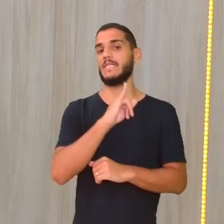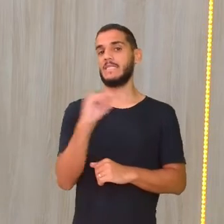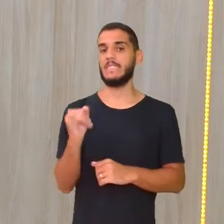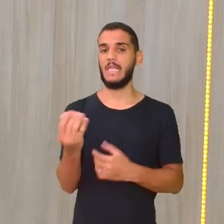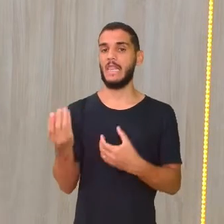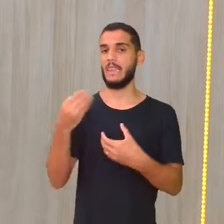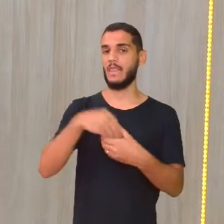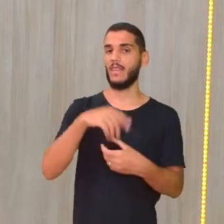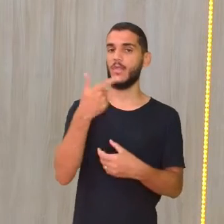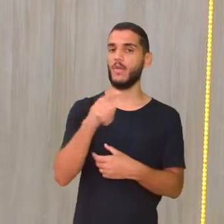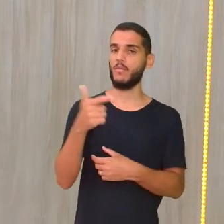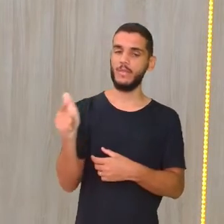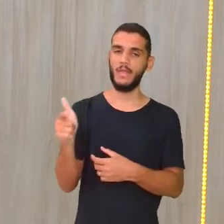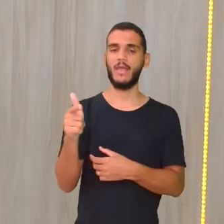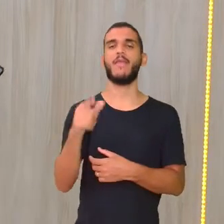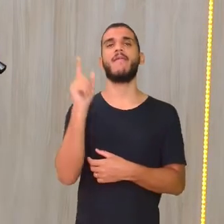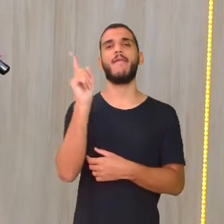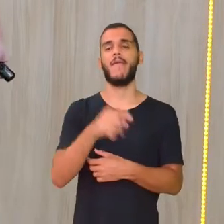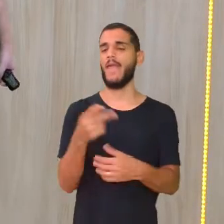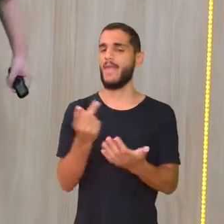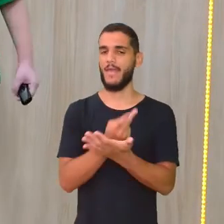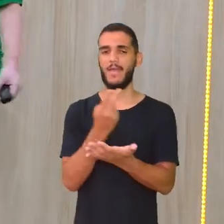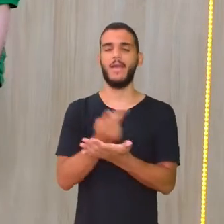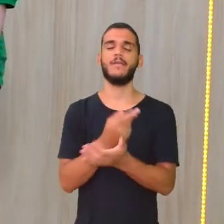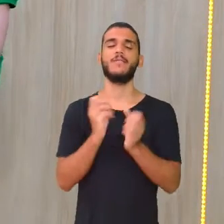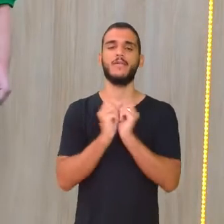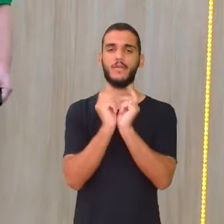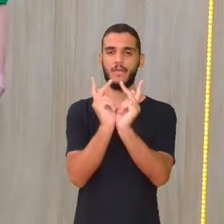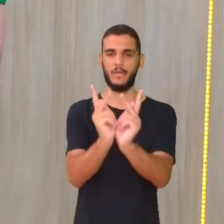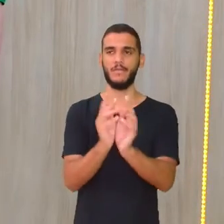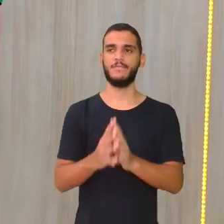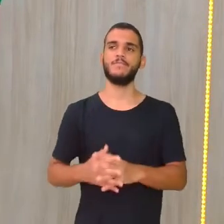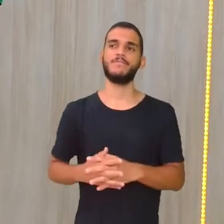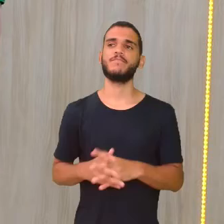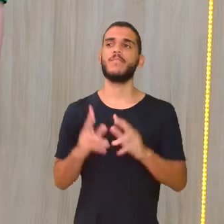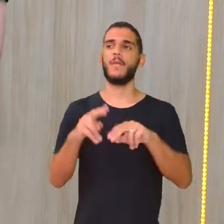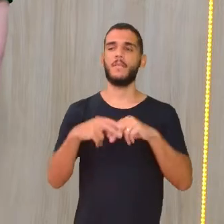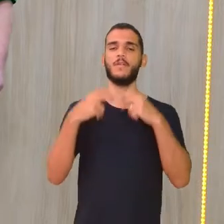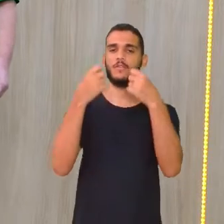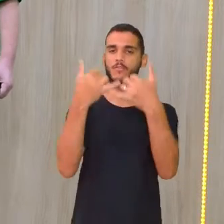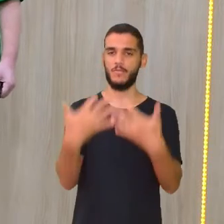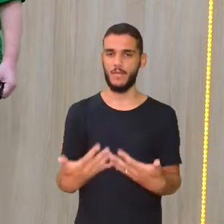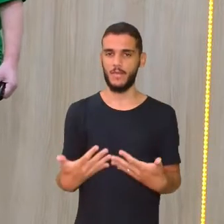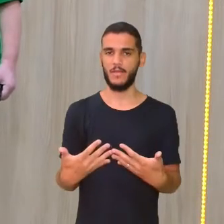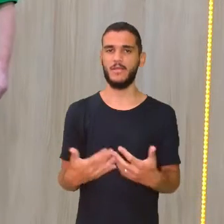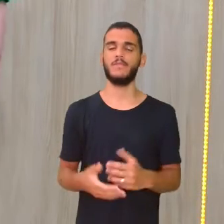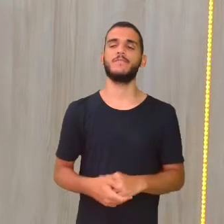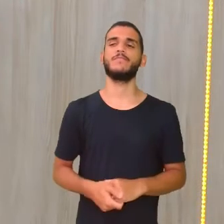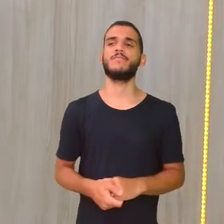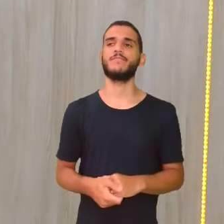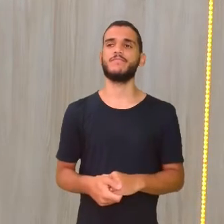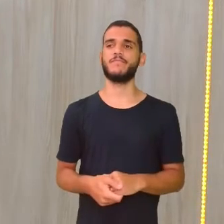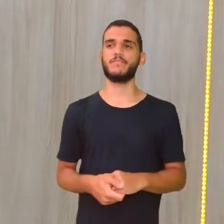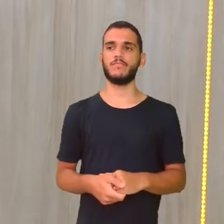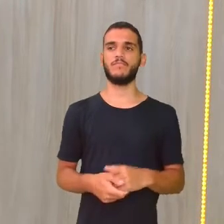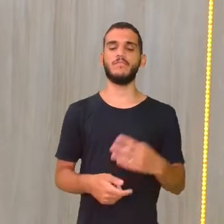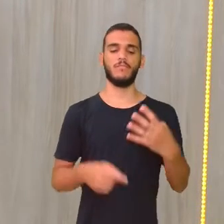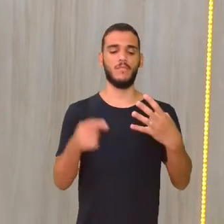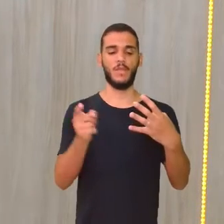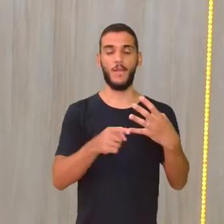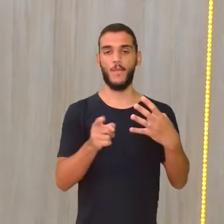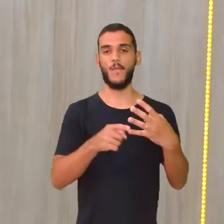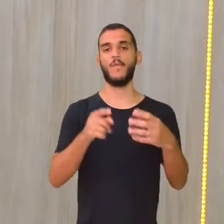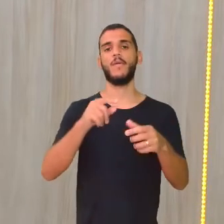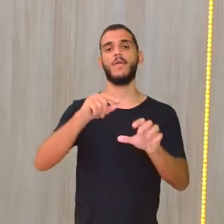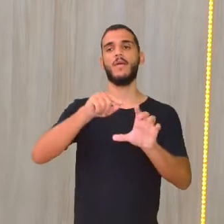dentro, não é uma diagonal, tá? Por isso que eu digo, ó, diagonal, não. E os ângulos, que